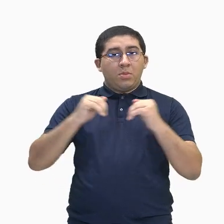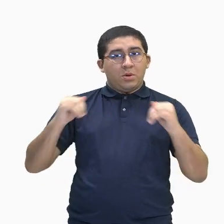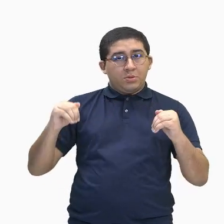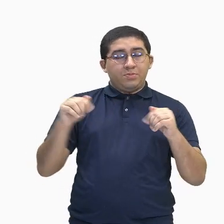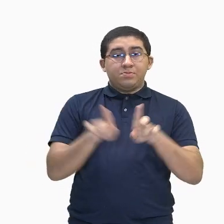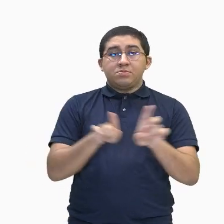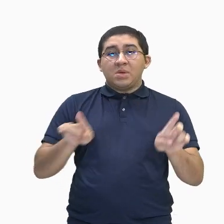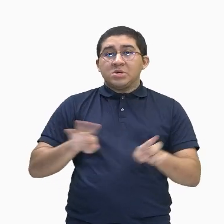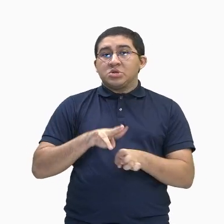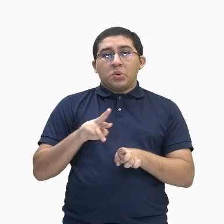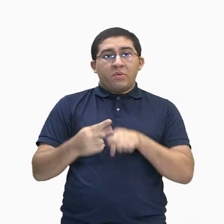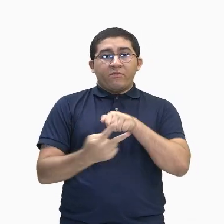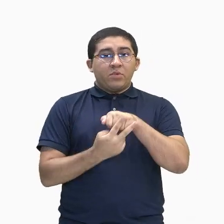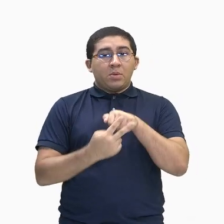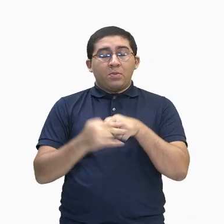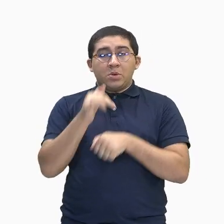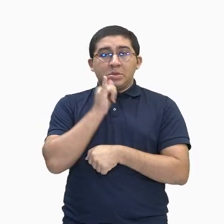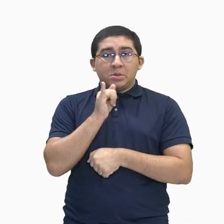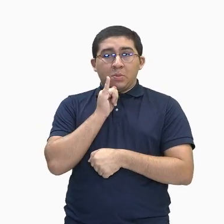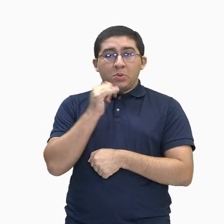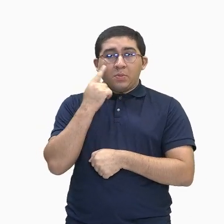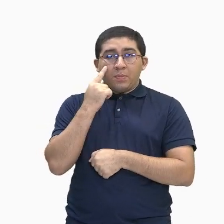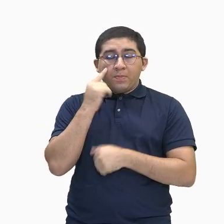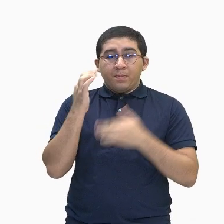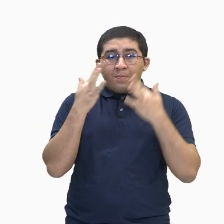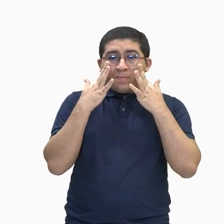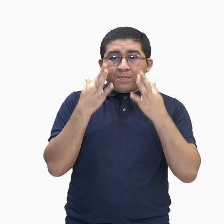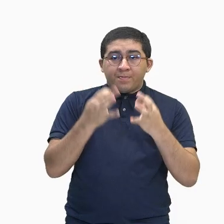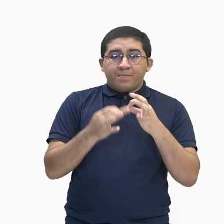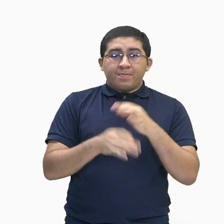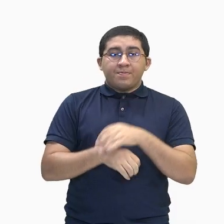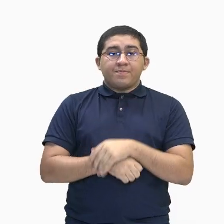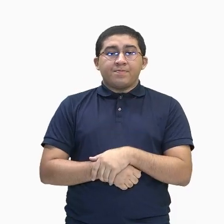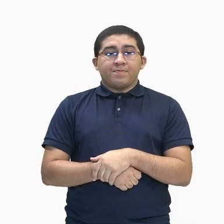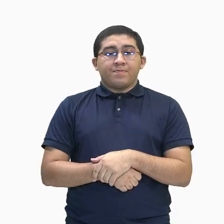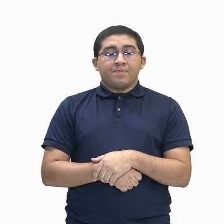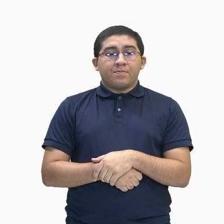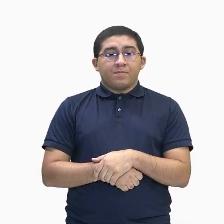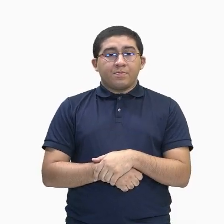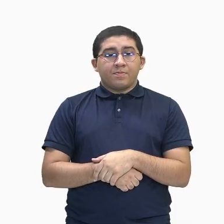funcionar como verbo. Vejam. Aqui.